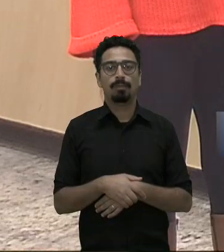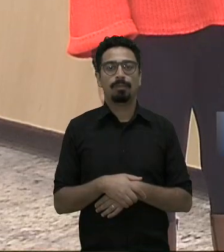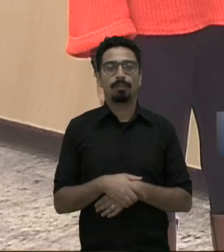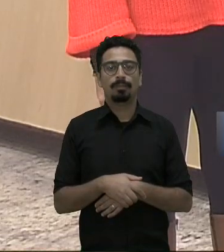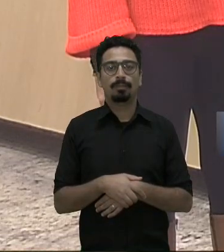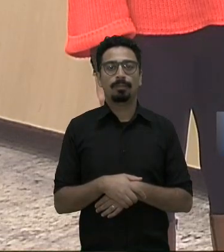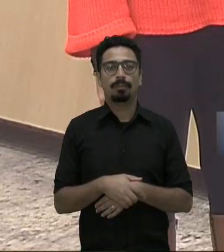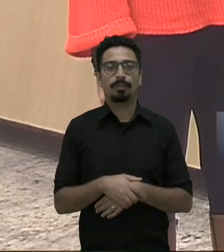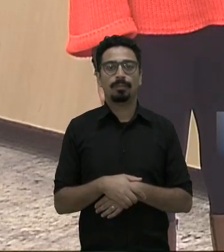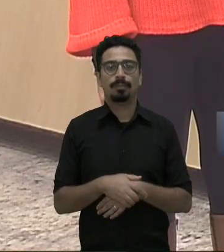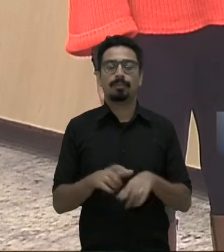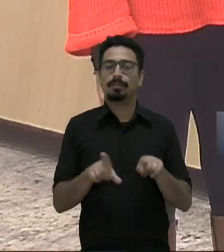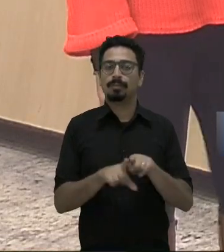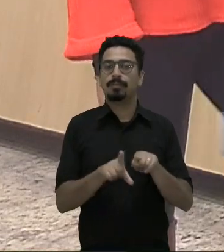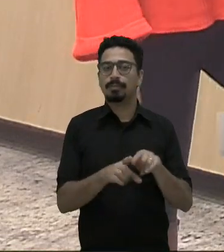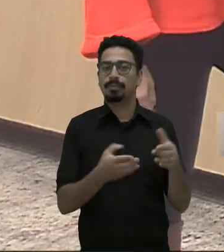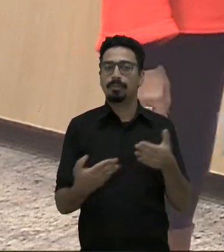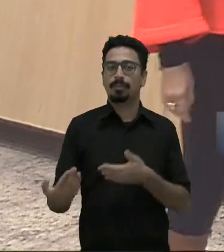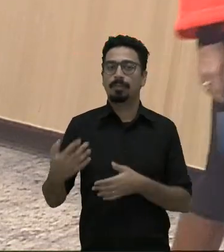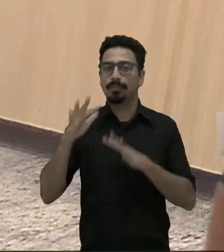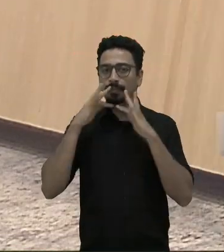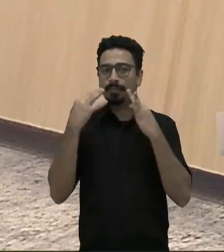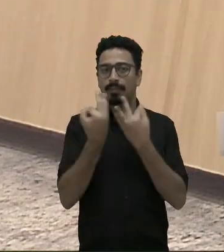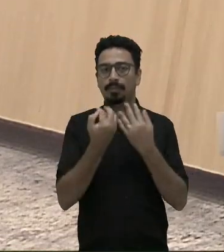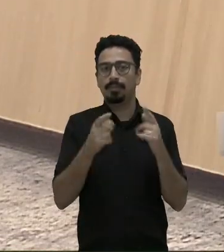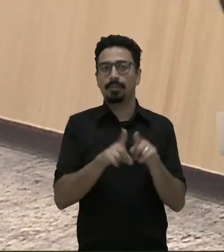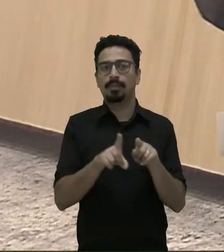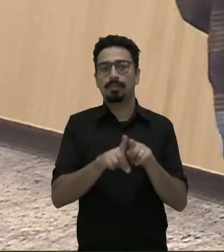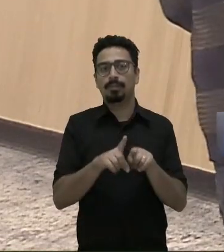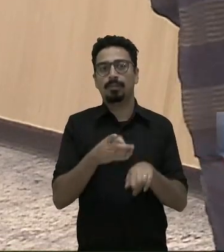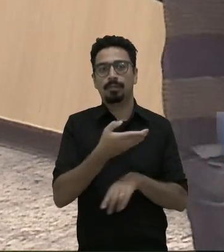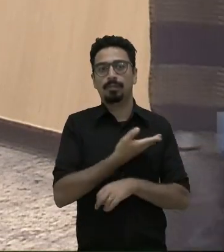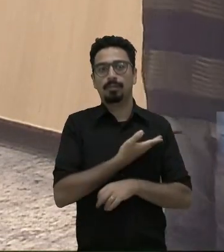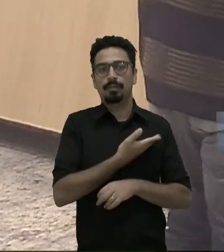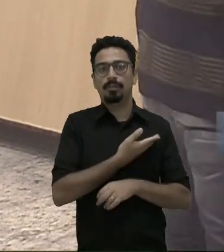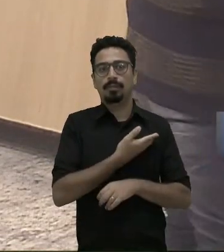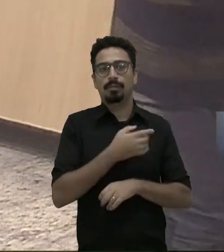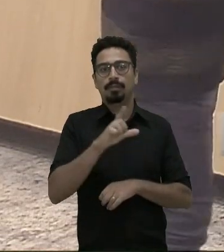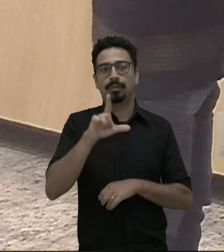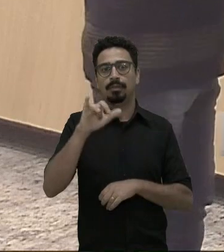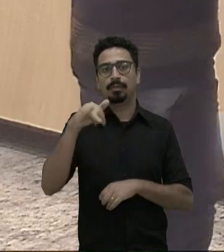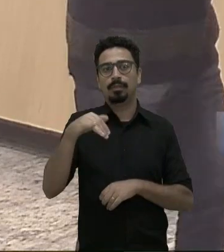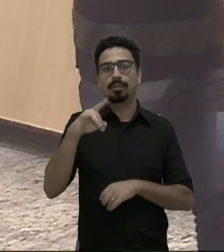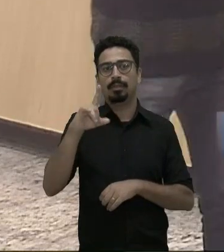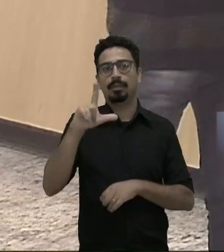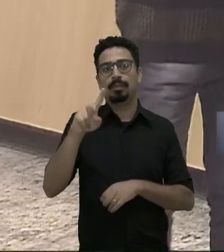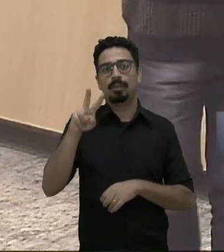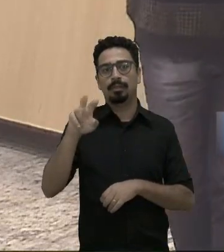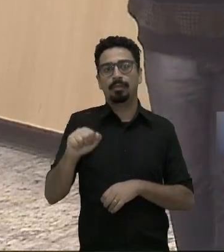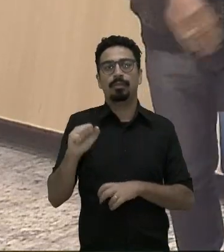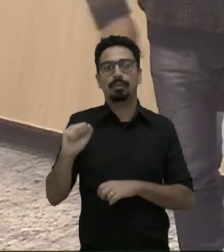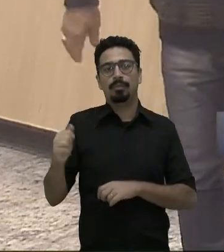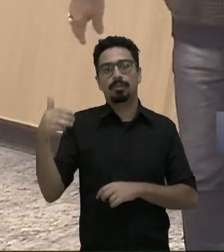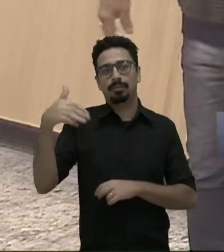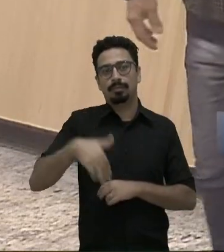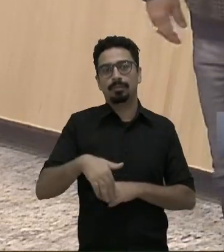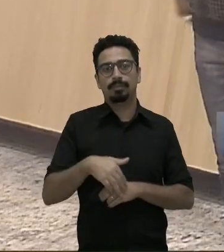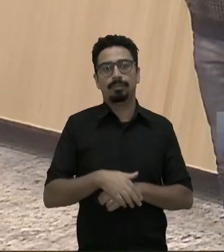Já convidamos também os familiares e os amigos, todos os convidados da Lindalva, para que possam vir ao plenário.